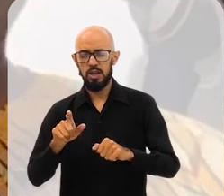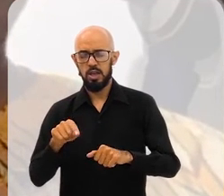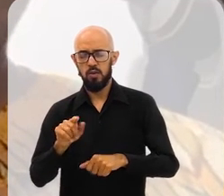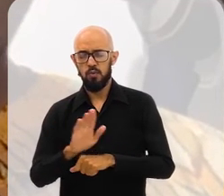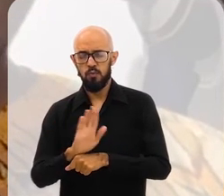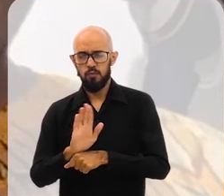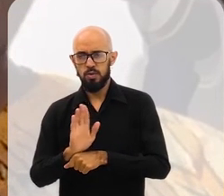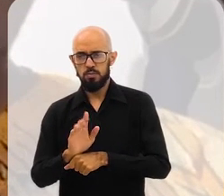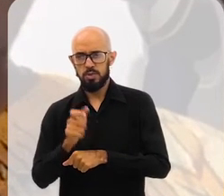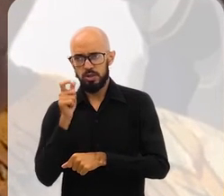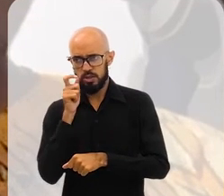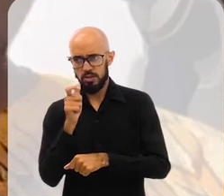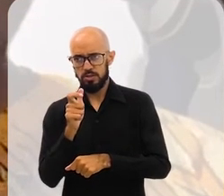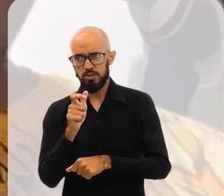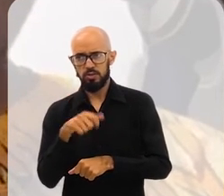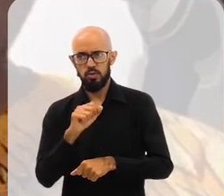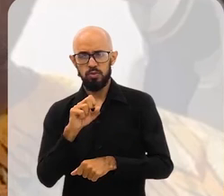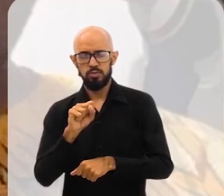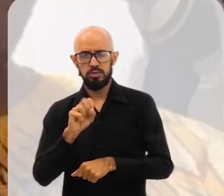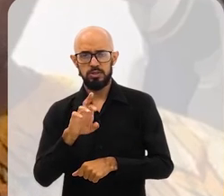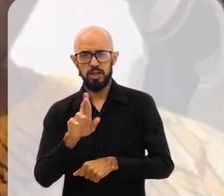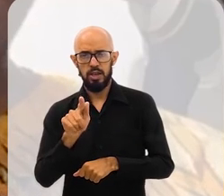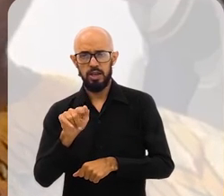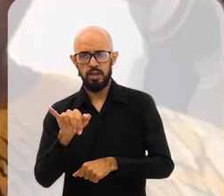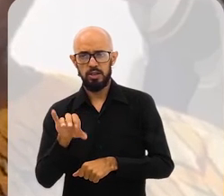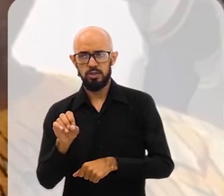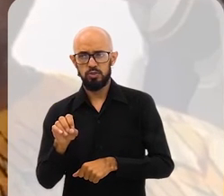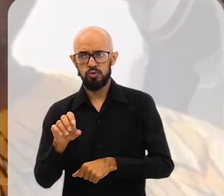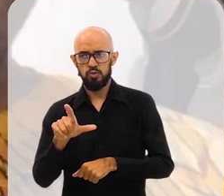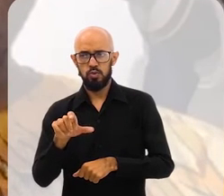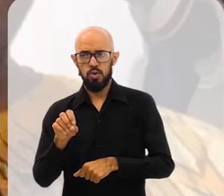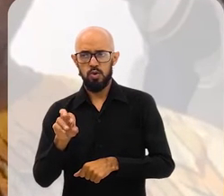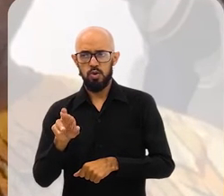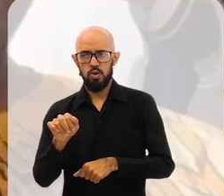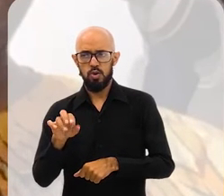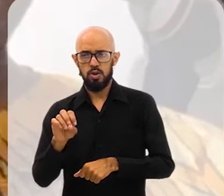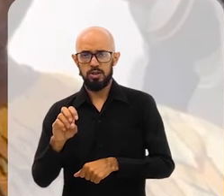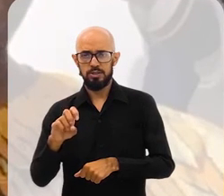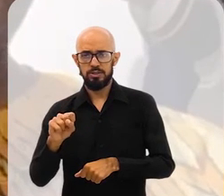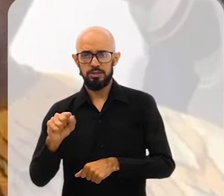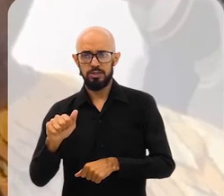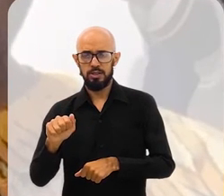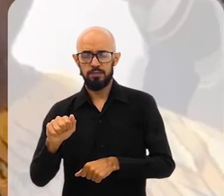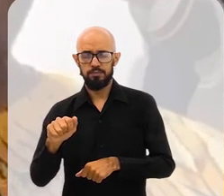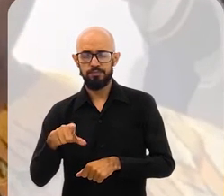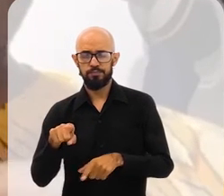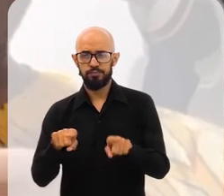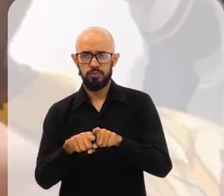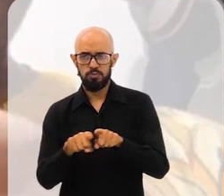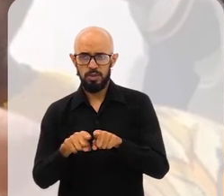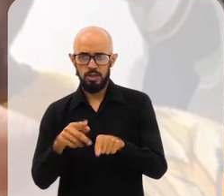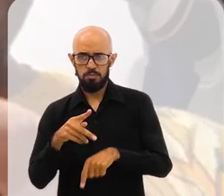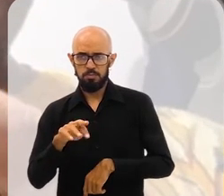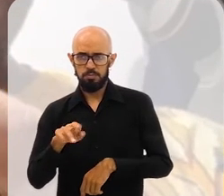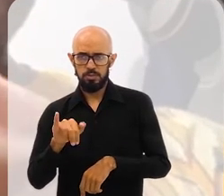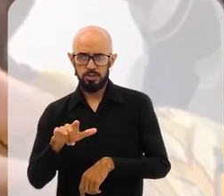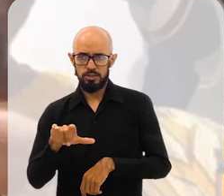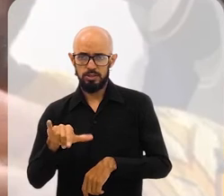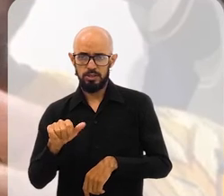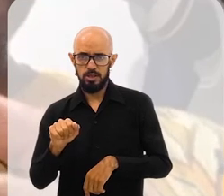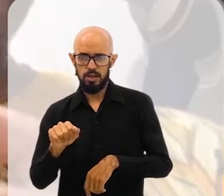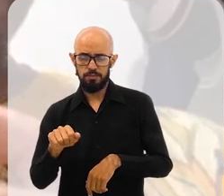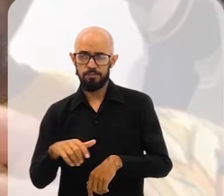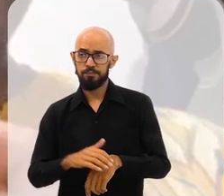mas tudo bem interessante com participação de Sérgio Loroza da Priscila som e fala um pouco sobre